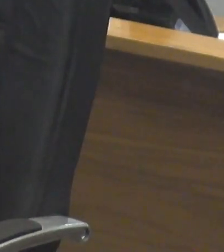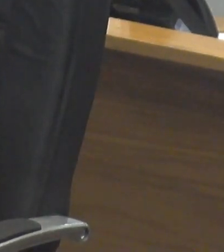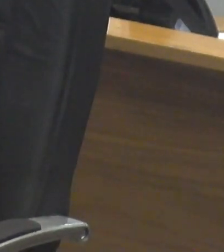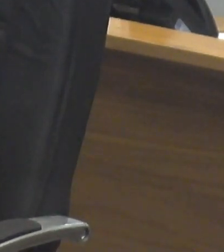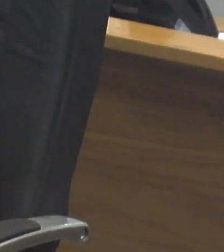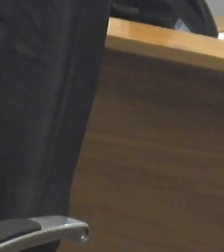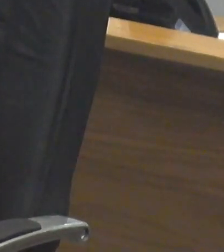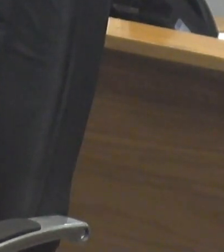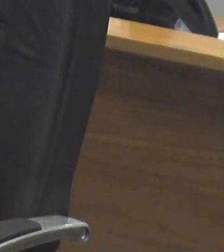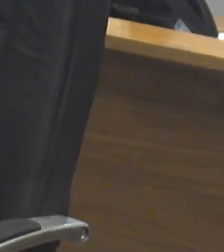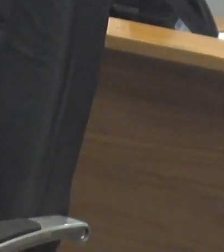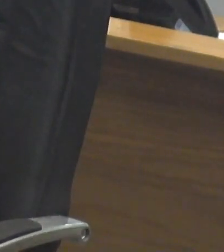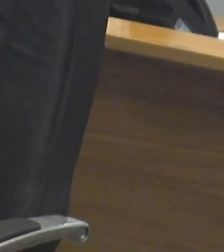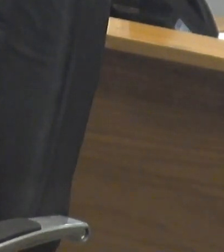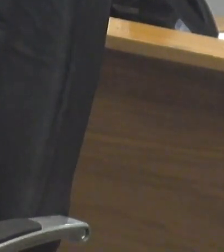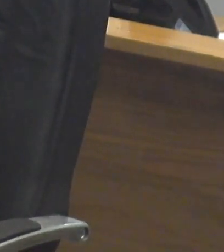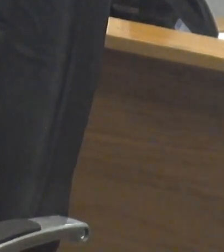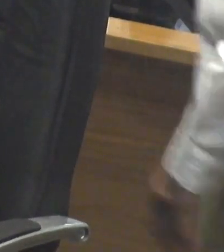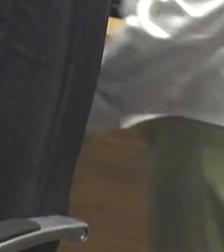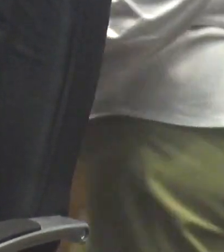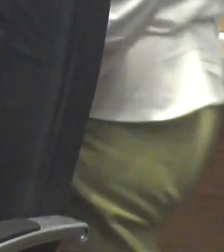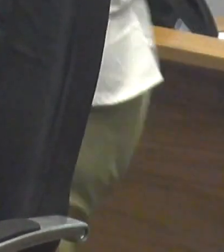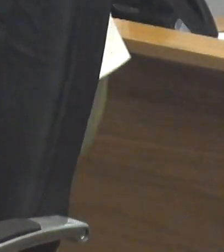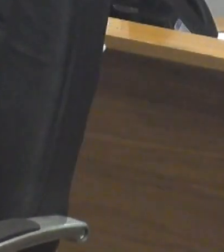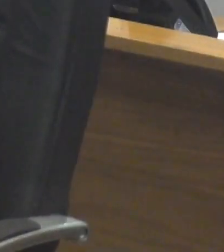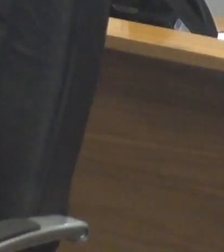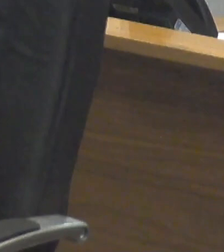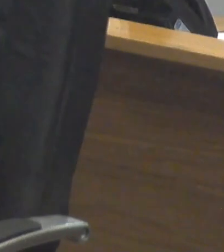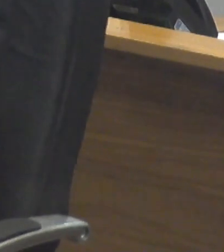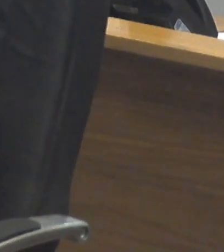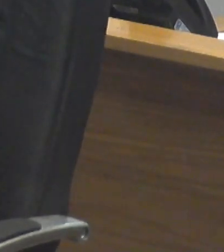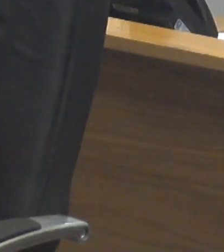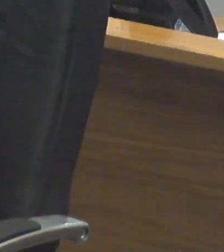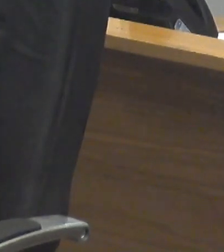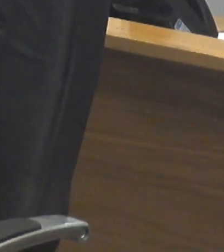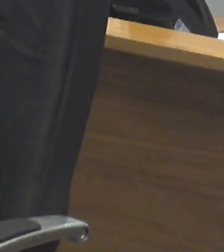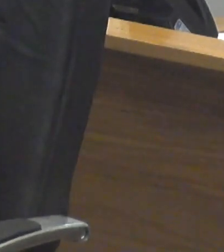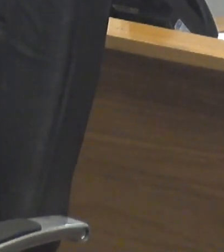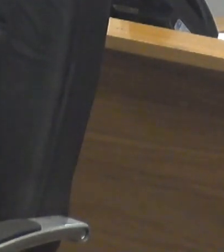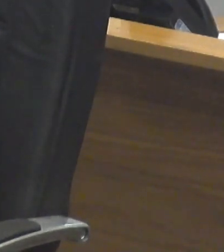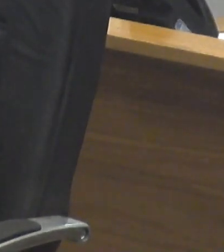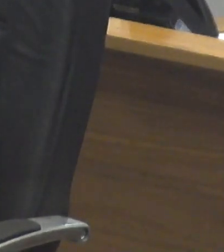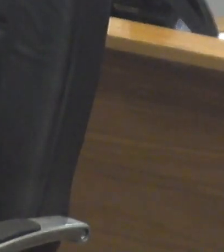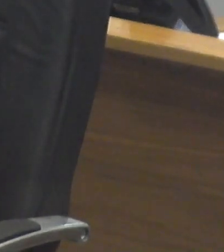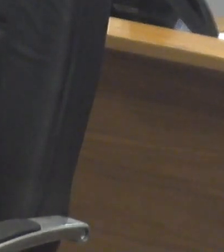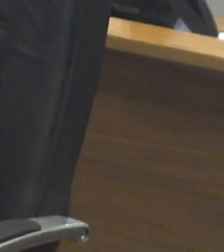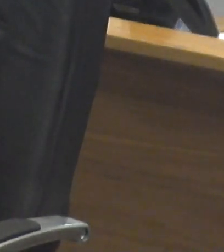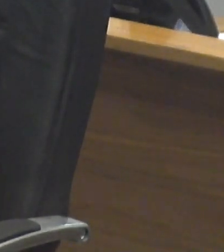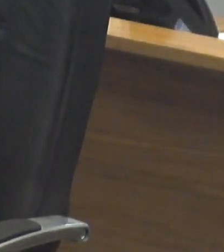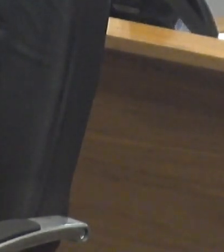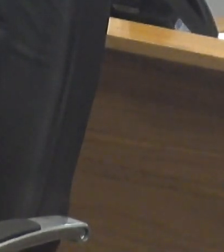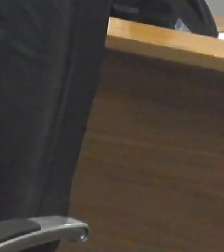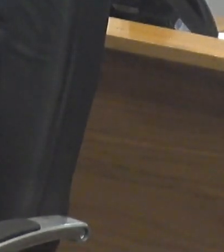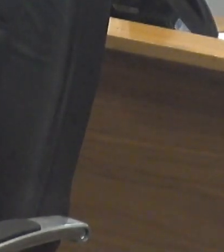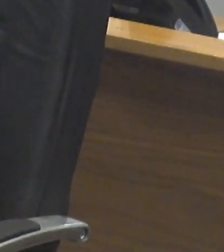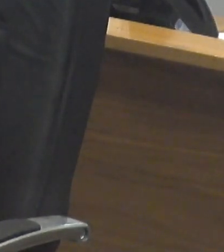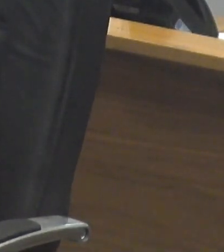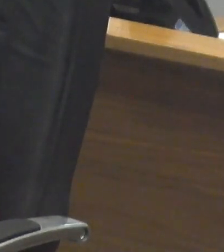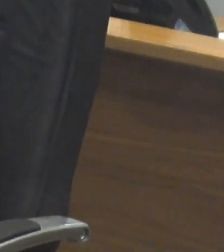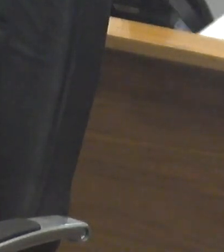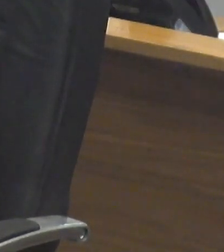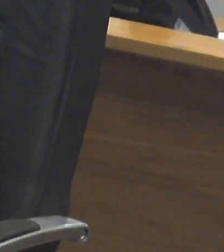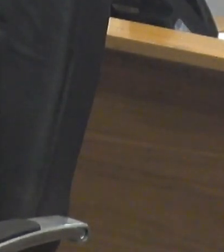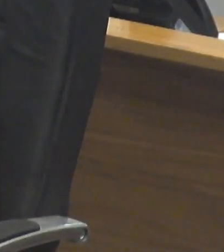sessão. Determinou a leitura do texto bíblico da ata da sessão anterior, que foi aprovada, e do expediente, que foi encaminhada à